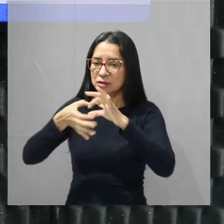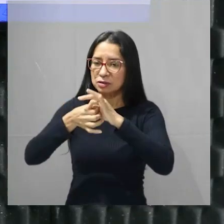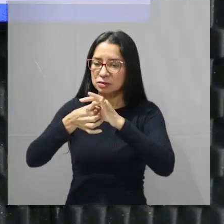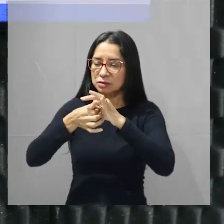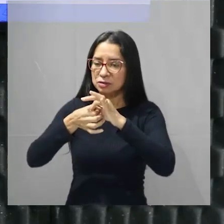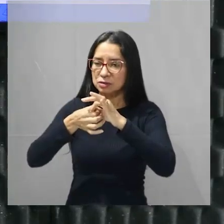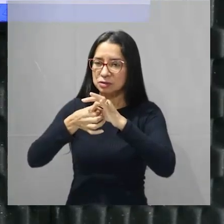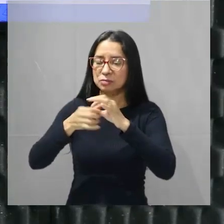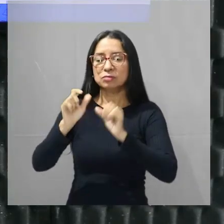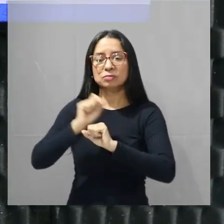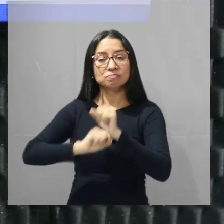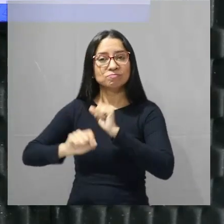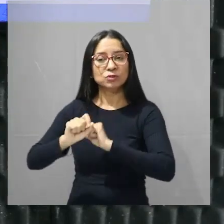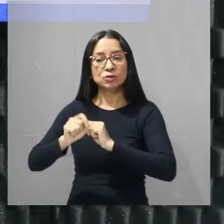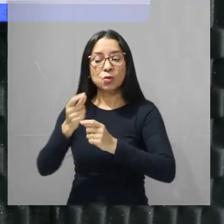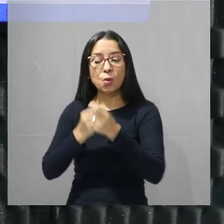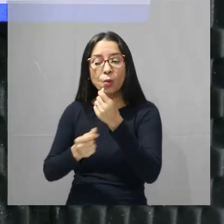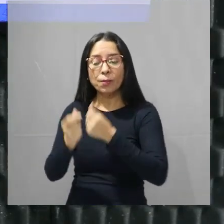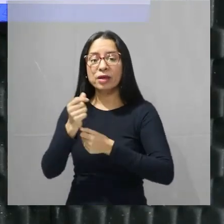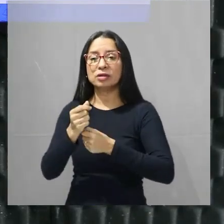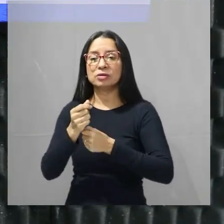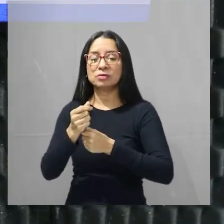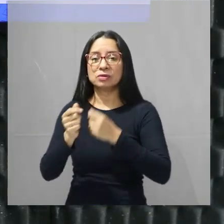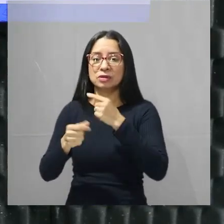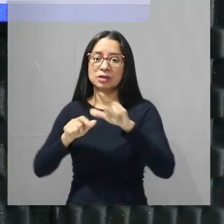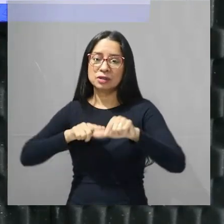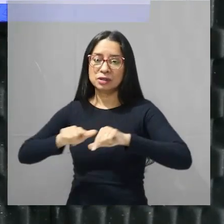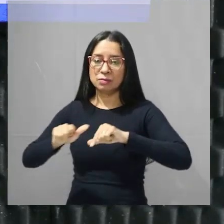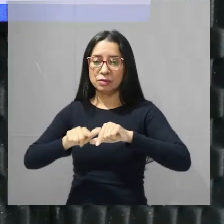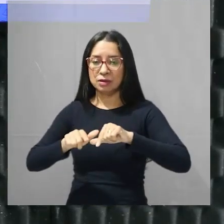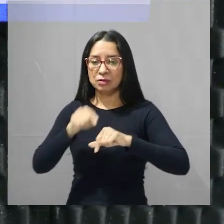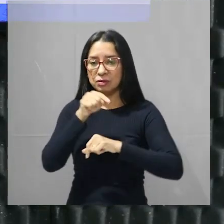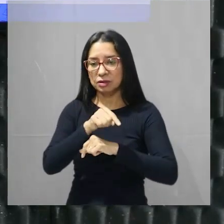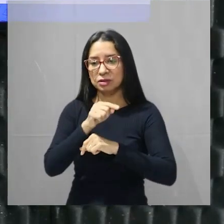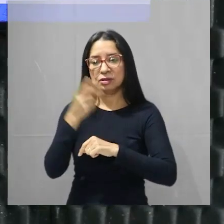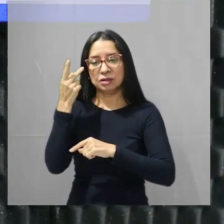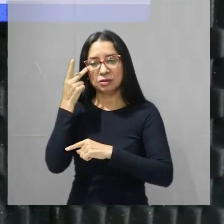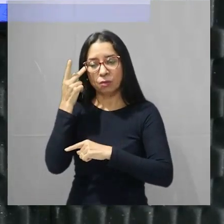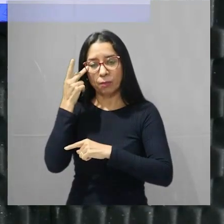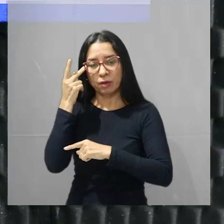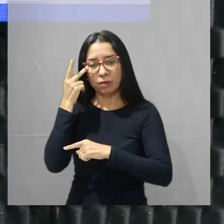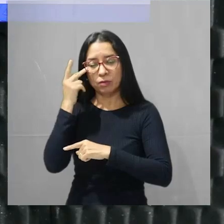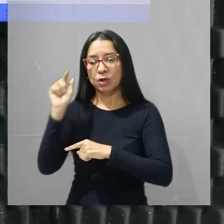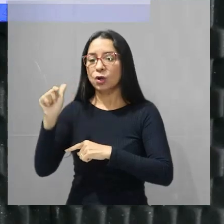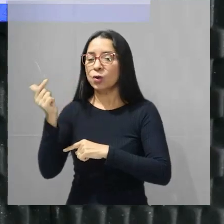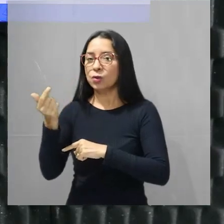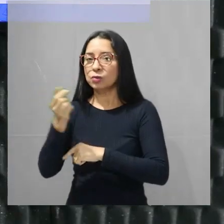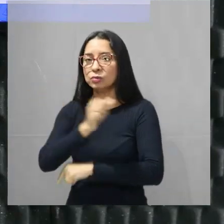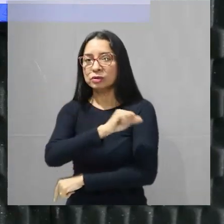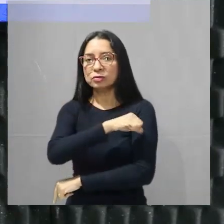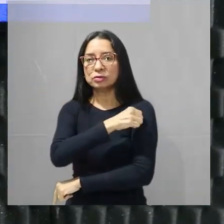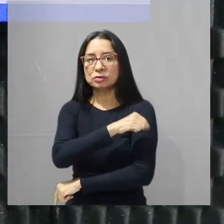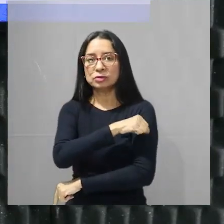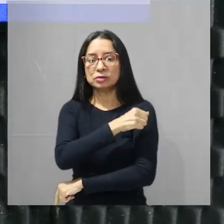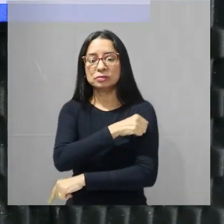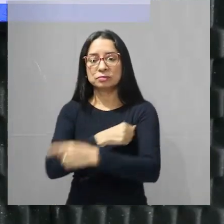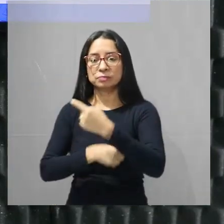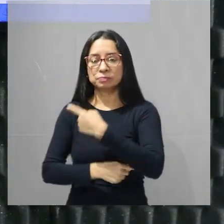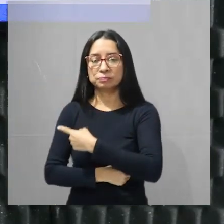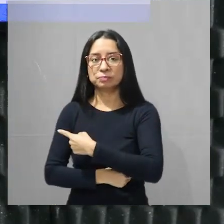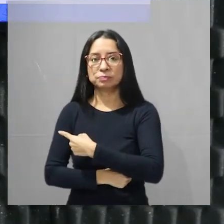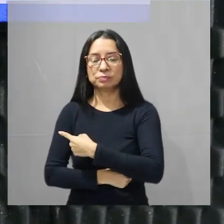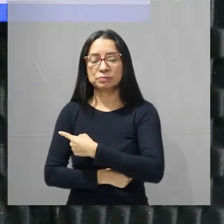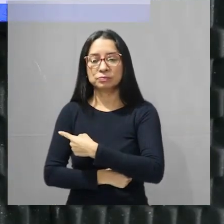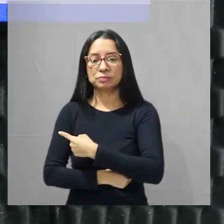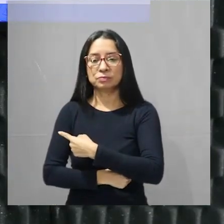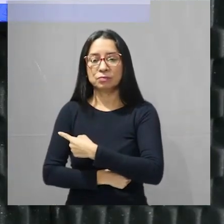comércio, serviços. Que de um lado eu tenho São Paulo, como a grande metrópole, e do outro lado eu tenho o Rio de Janeiro.